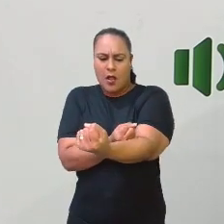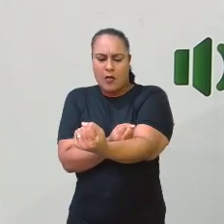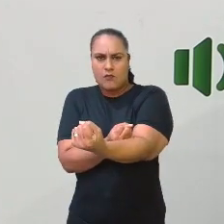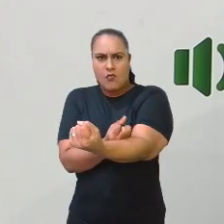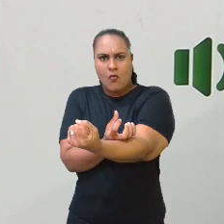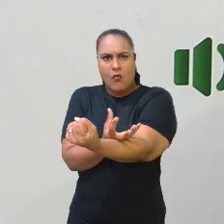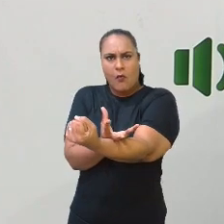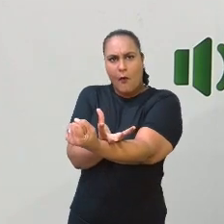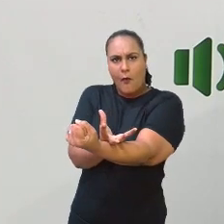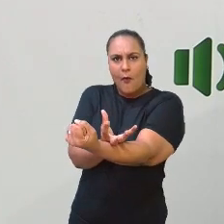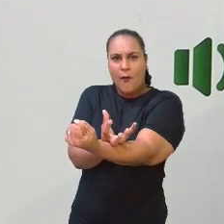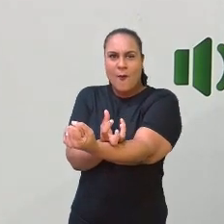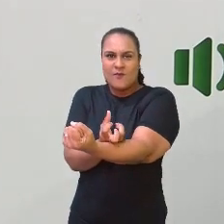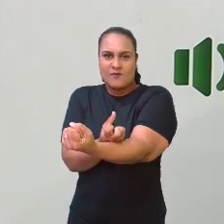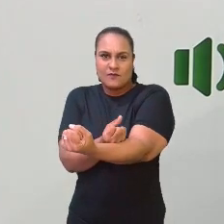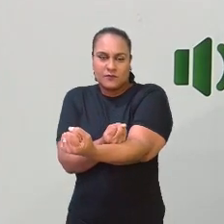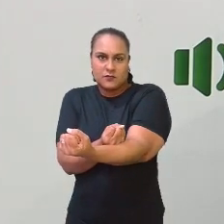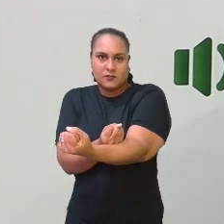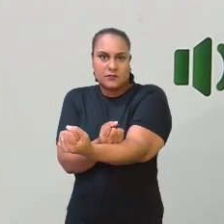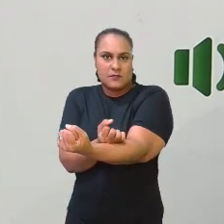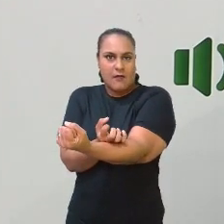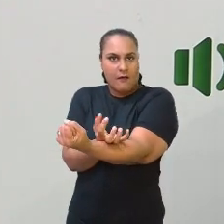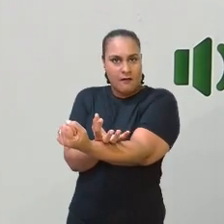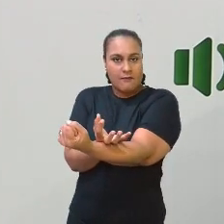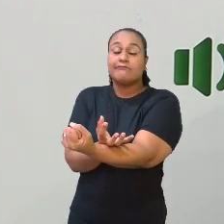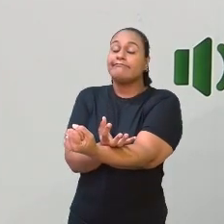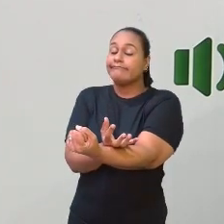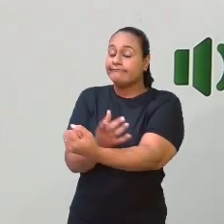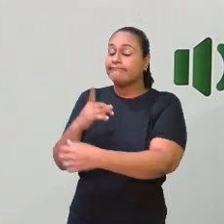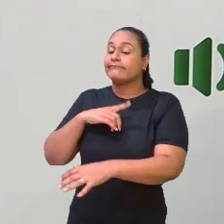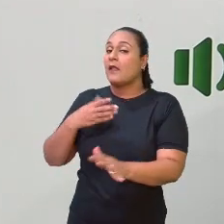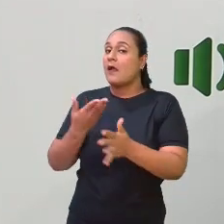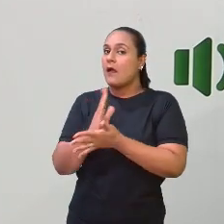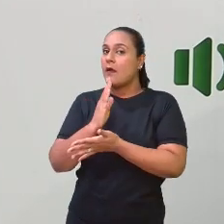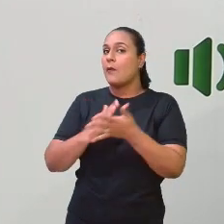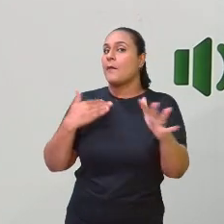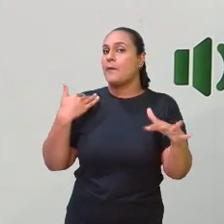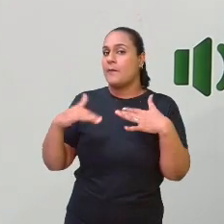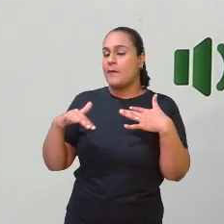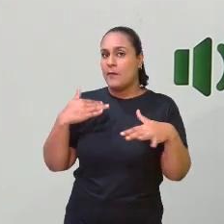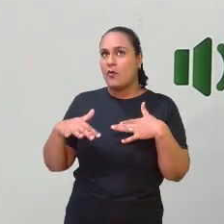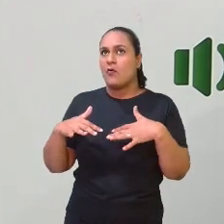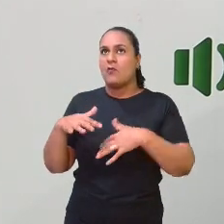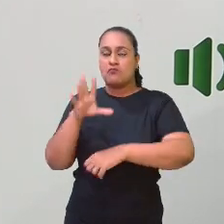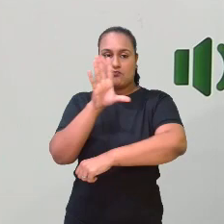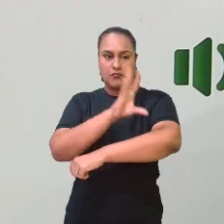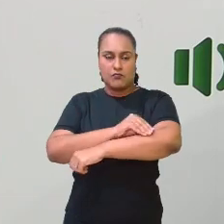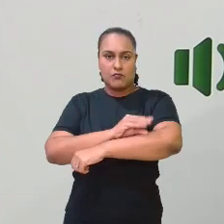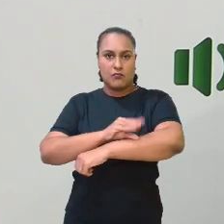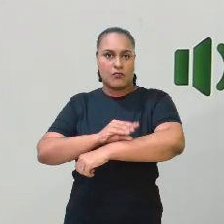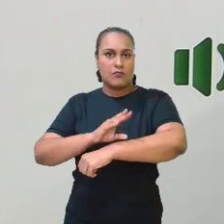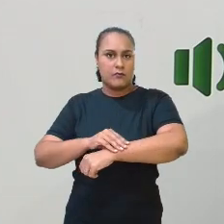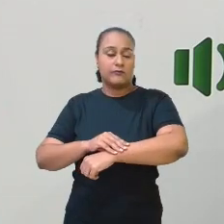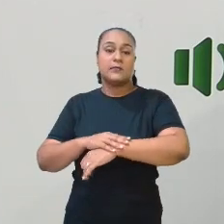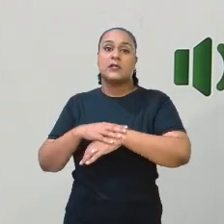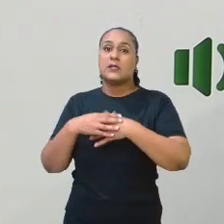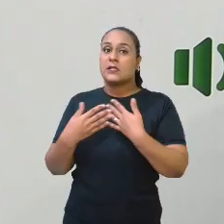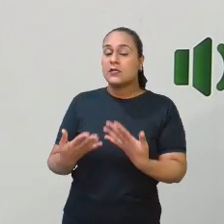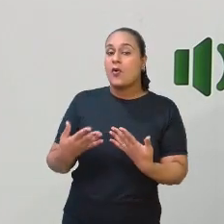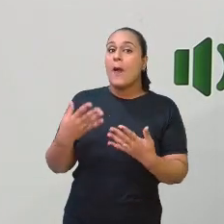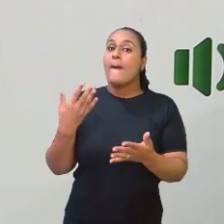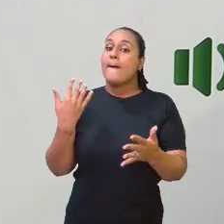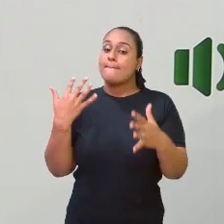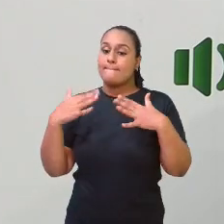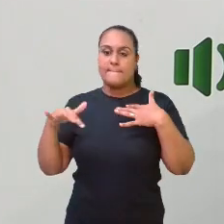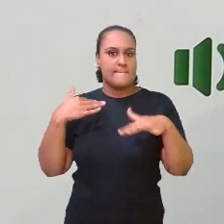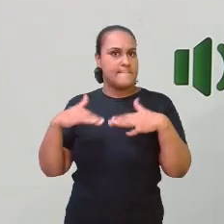de contrair e relaxar. Existem alguns movimentos, existem alguns músculos que são involuntários. A gente